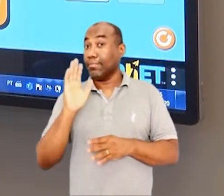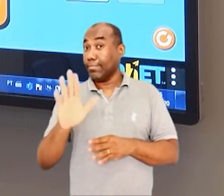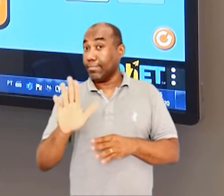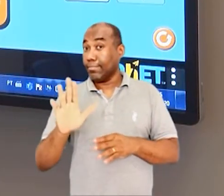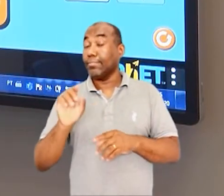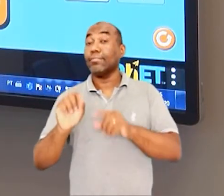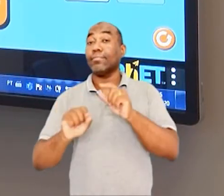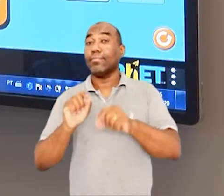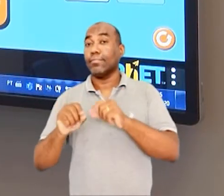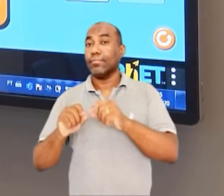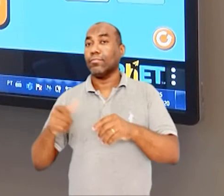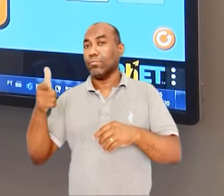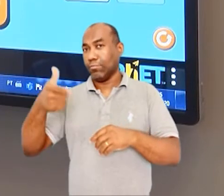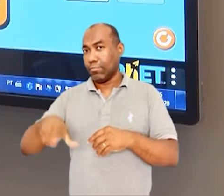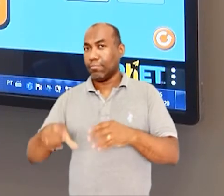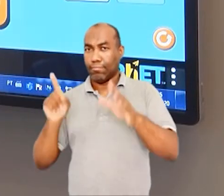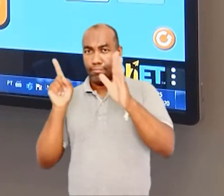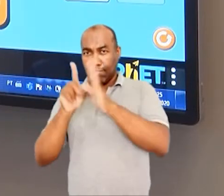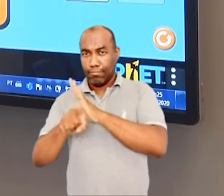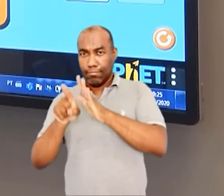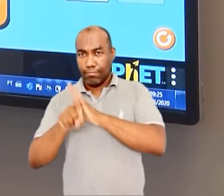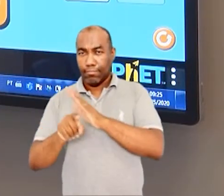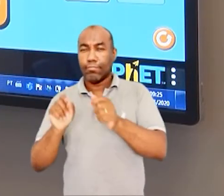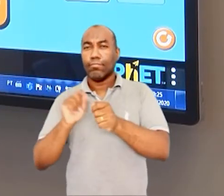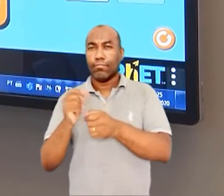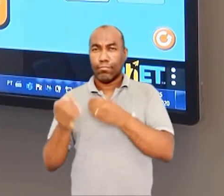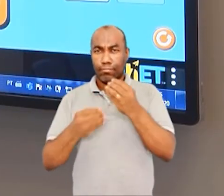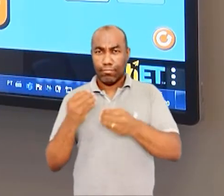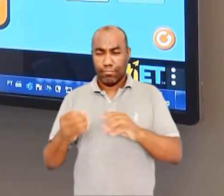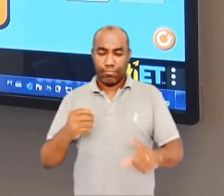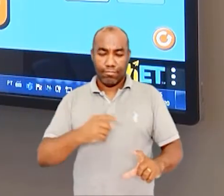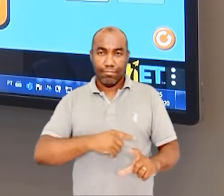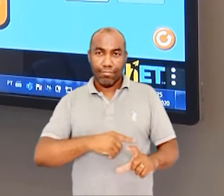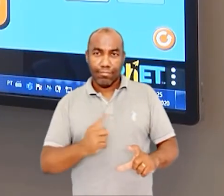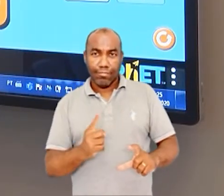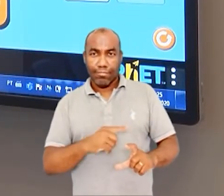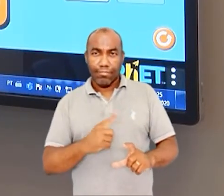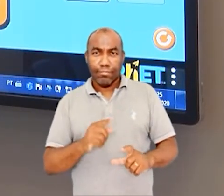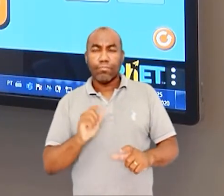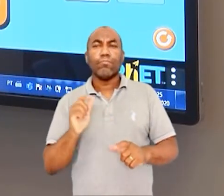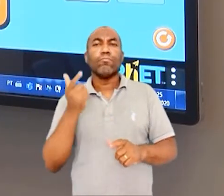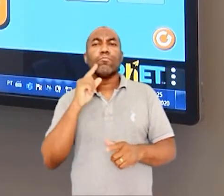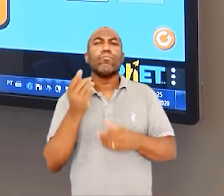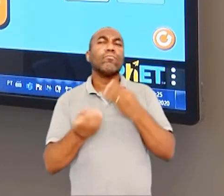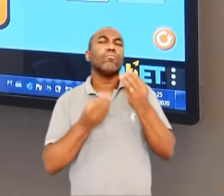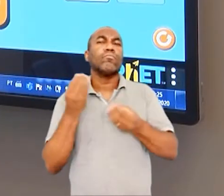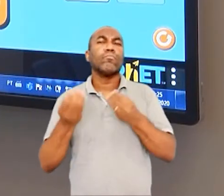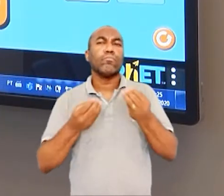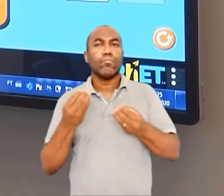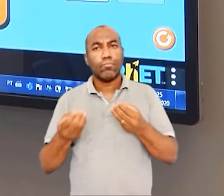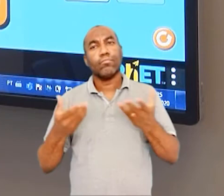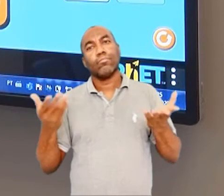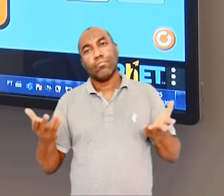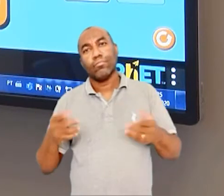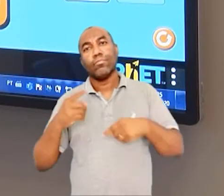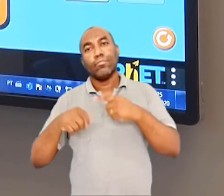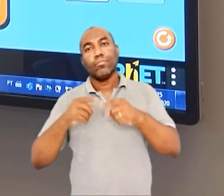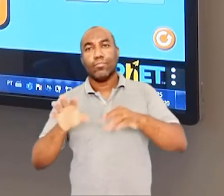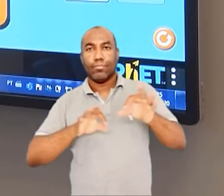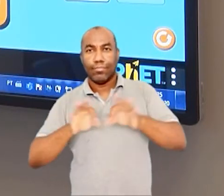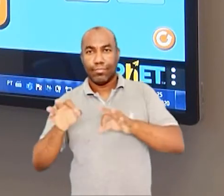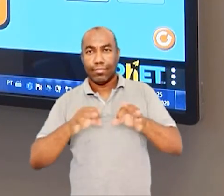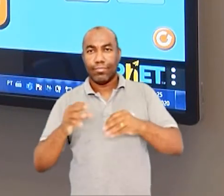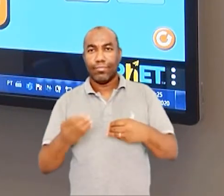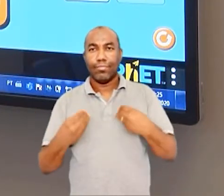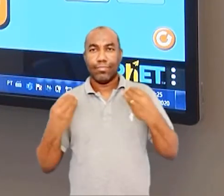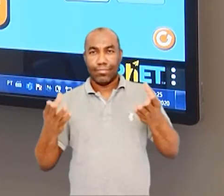Mas, vou lhe perguntar, essa quarta pergunta vai para você raciocinar, e aí você vai escrever no seu